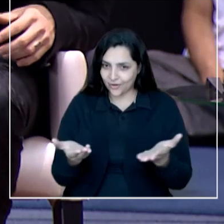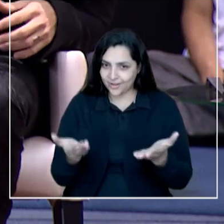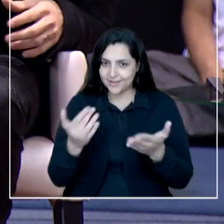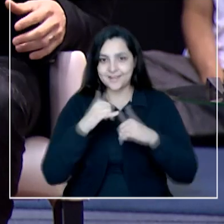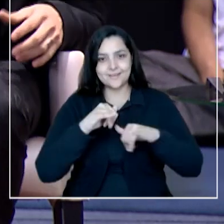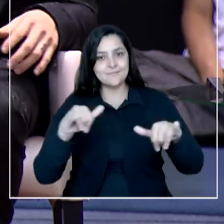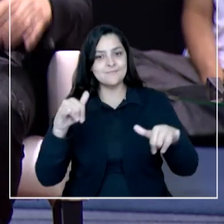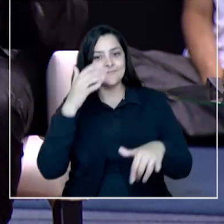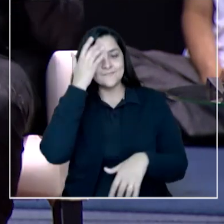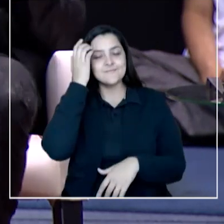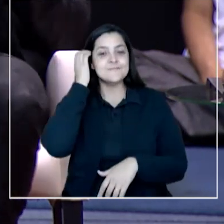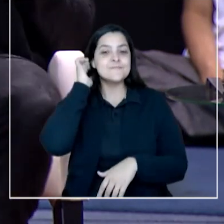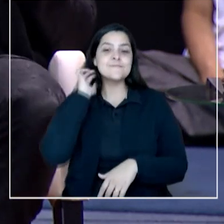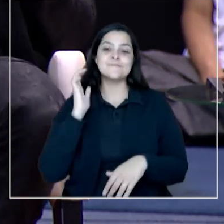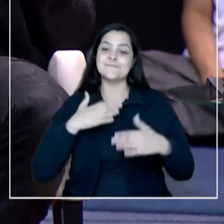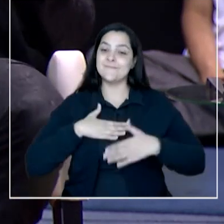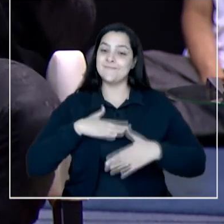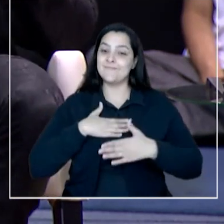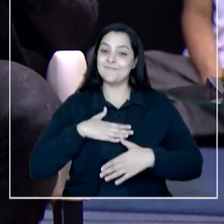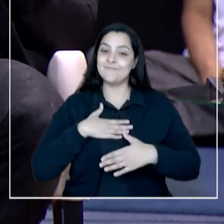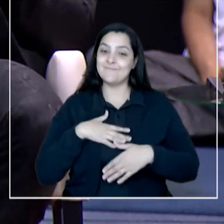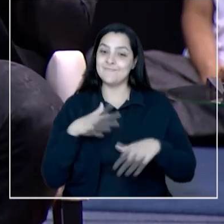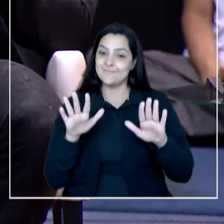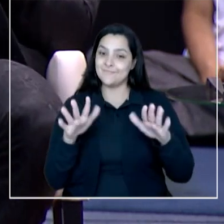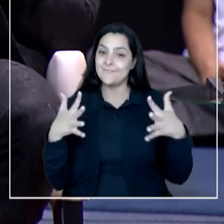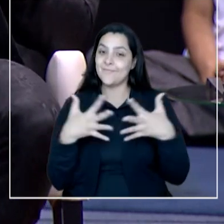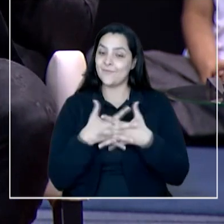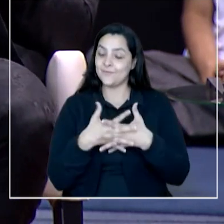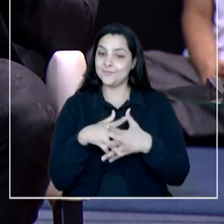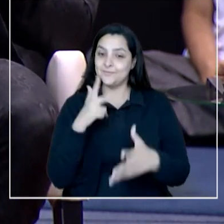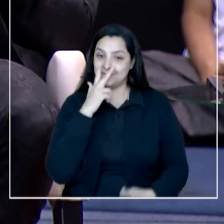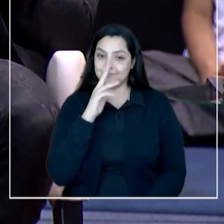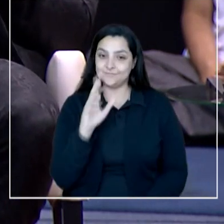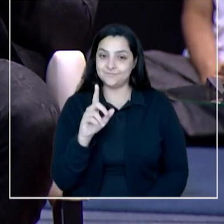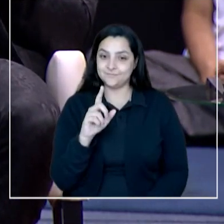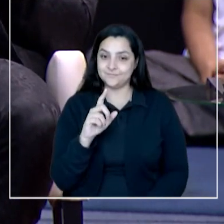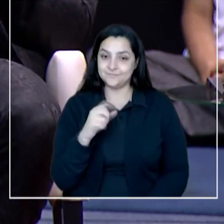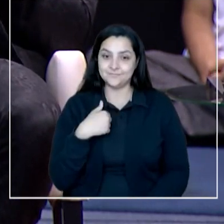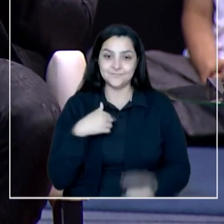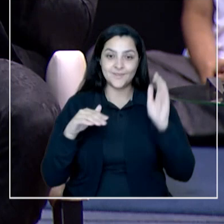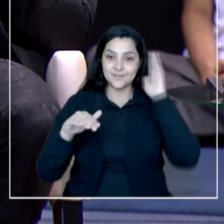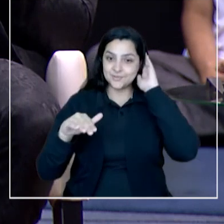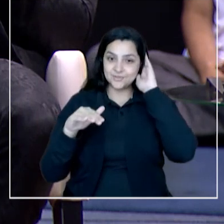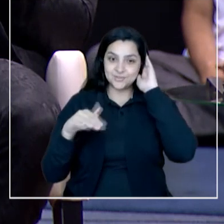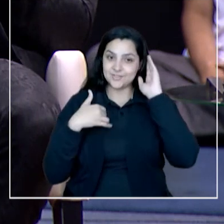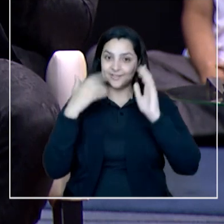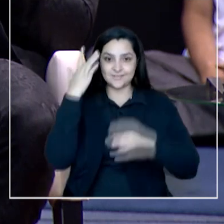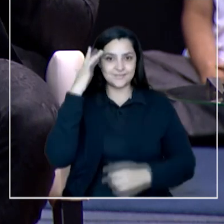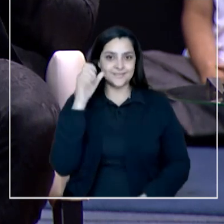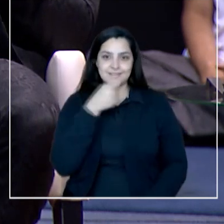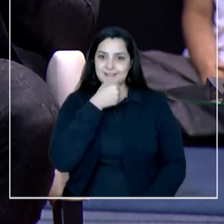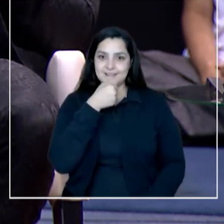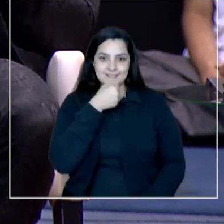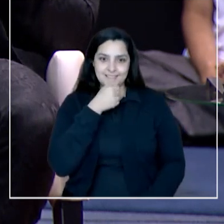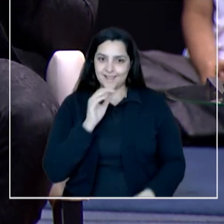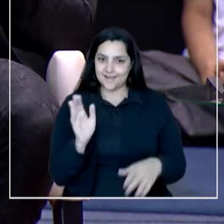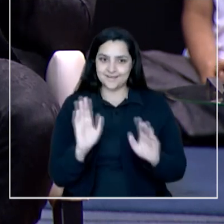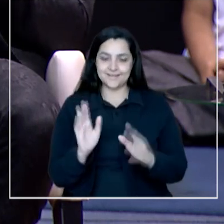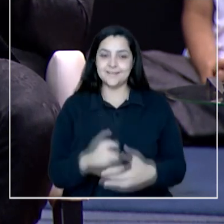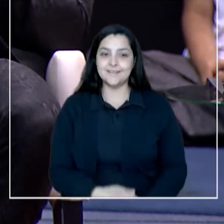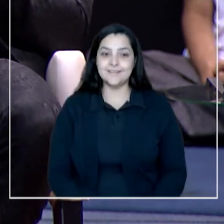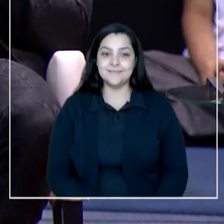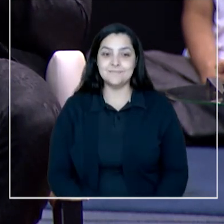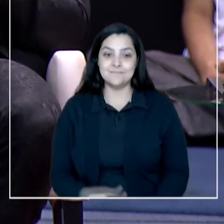aí calma. Deixa eu ver se está tendo uma confusão aqui, peraí. Eu sou DJ, eu não sei cantar. É que disseram